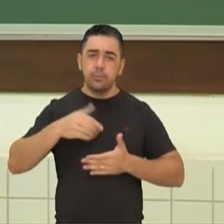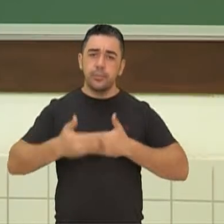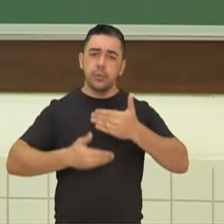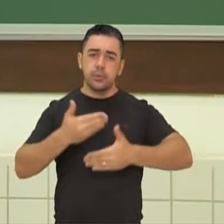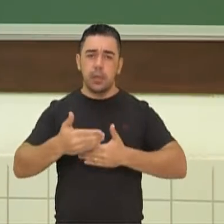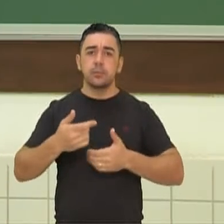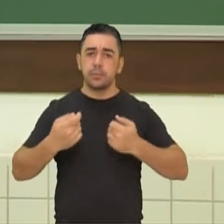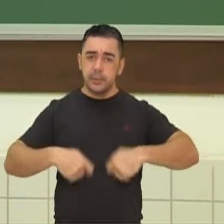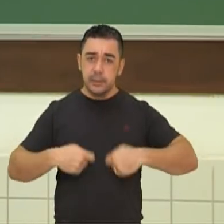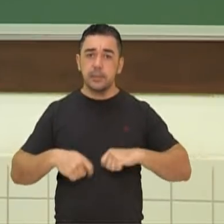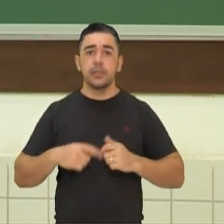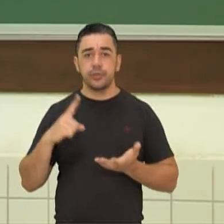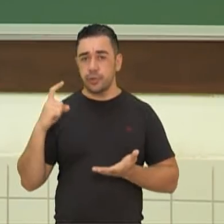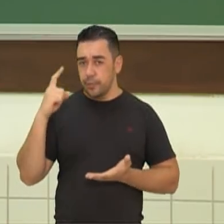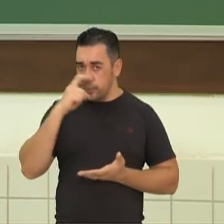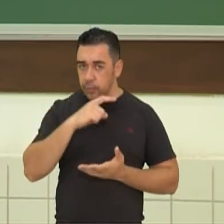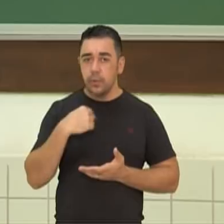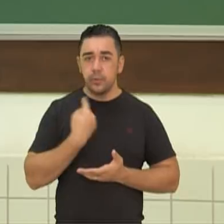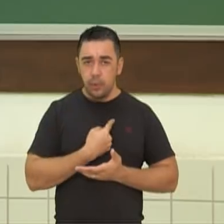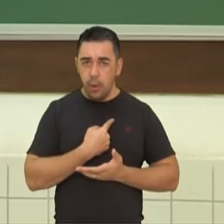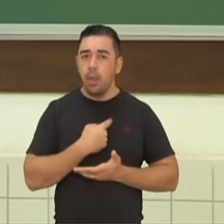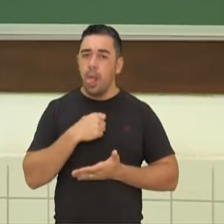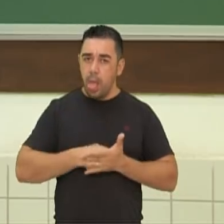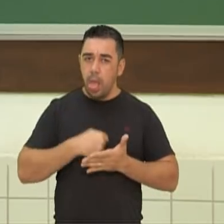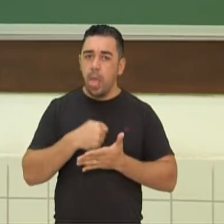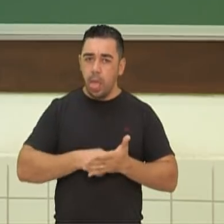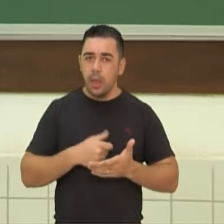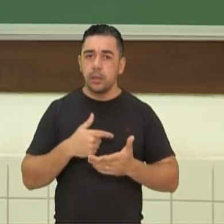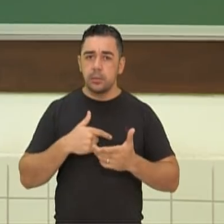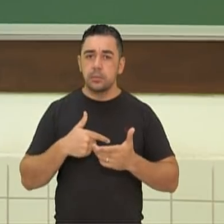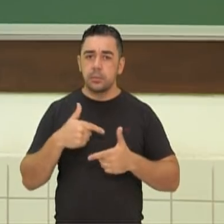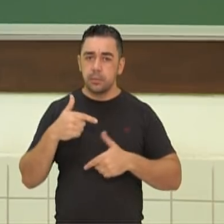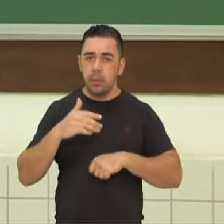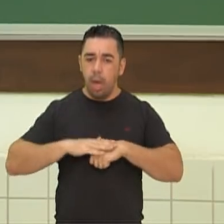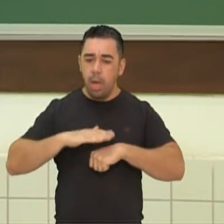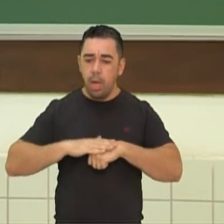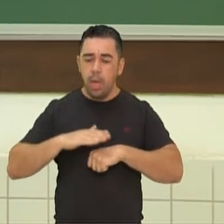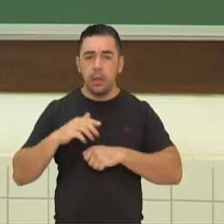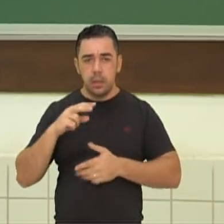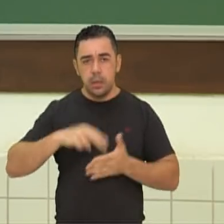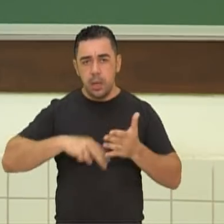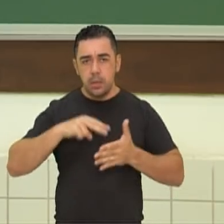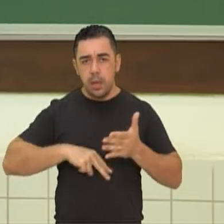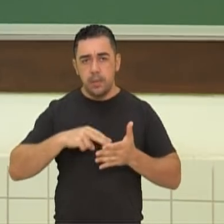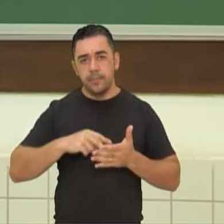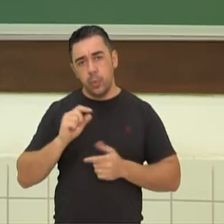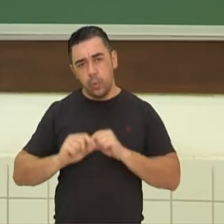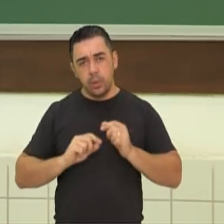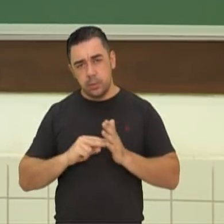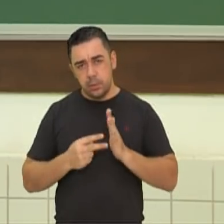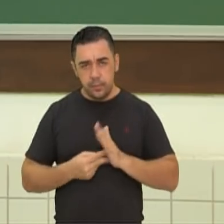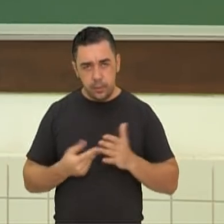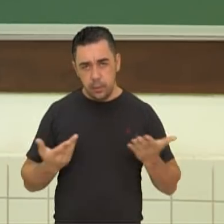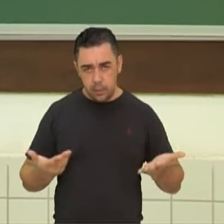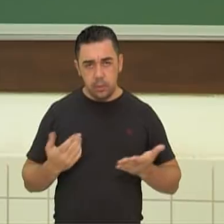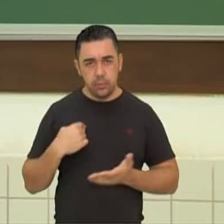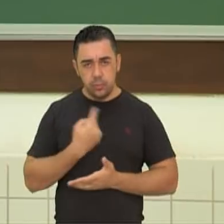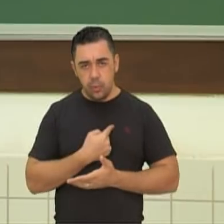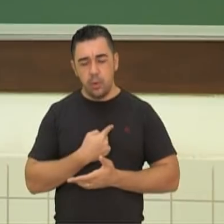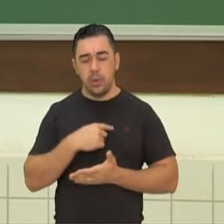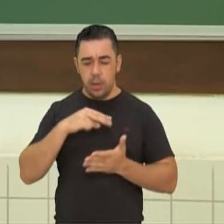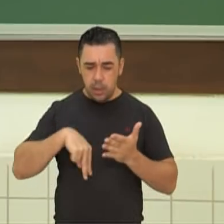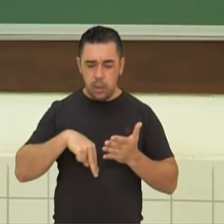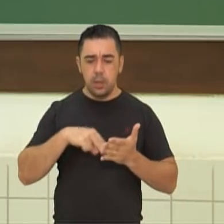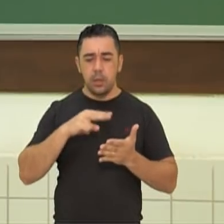dá trabalho propriamente dito, entende? Tem que colocar a mão na massa. Quando eu digo colocar a mão na massa, você tem que ler uma